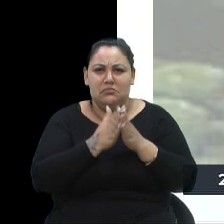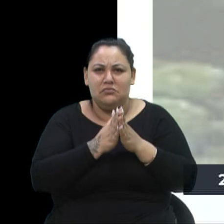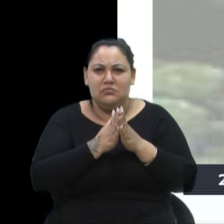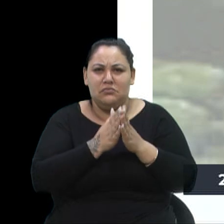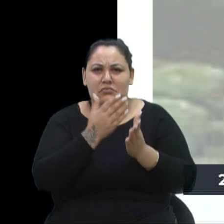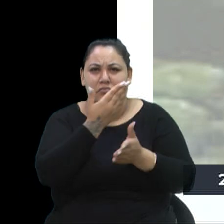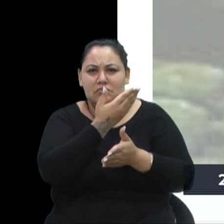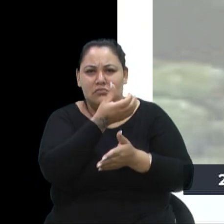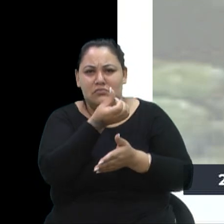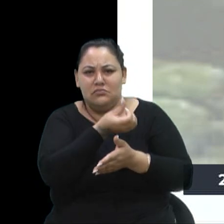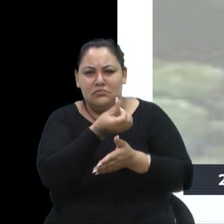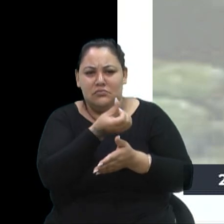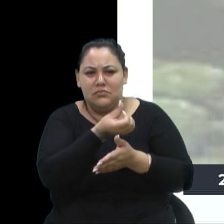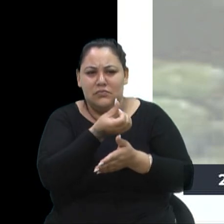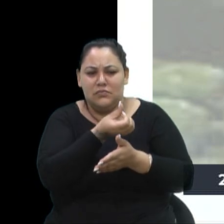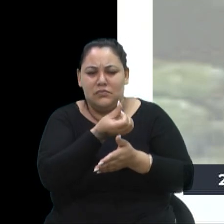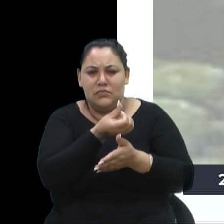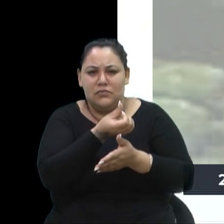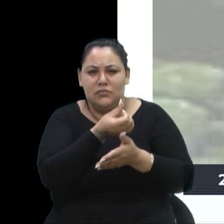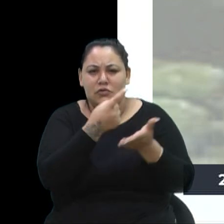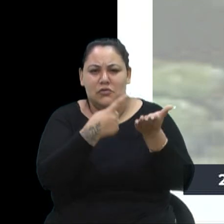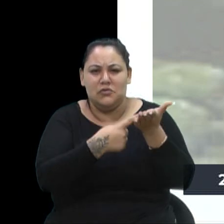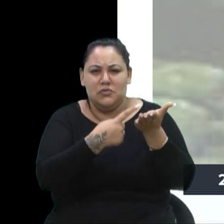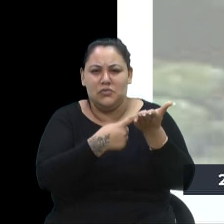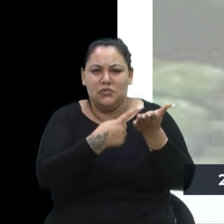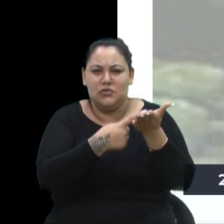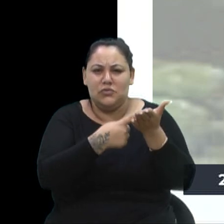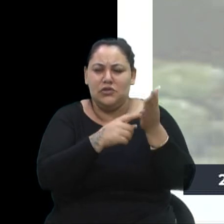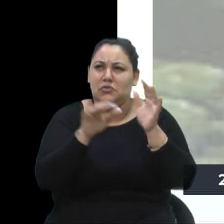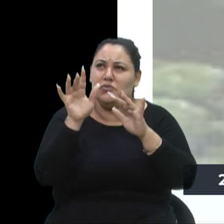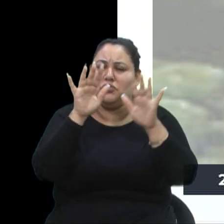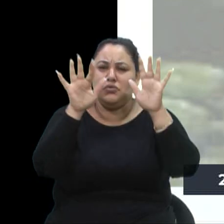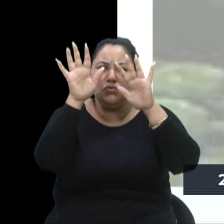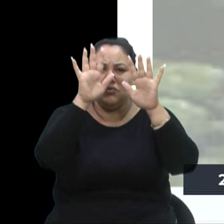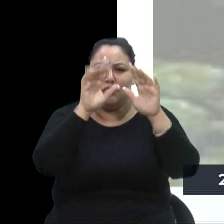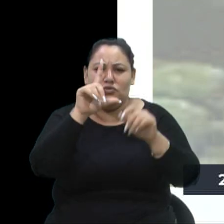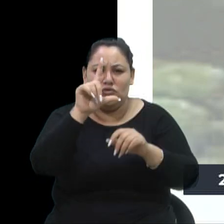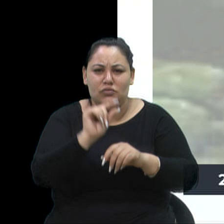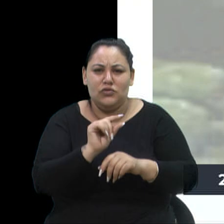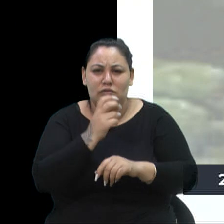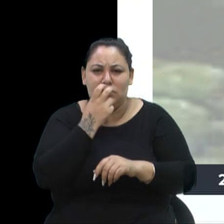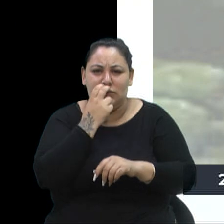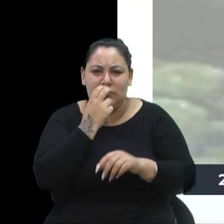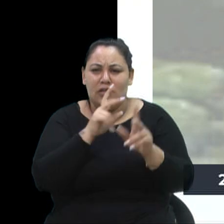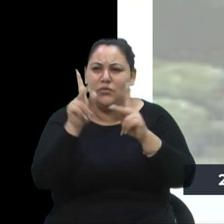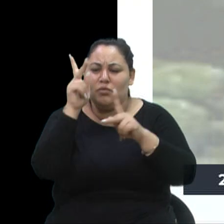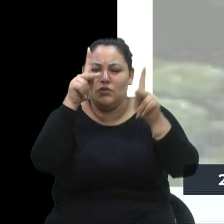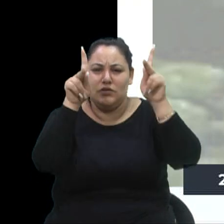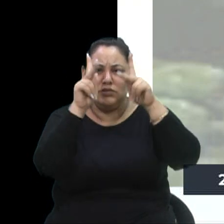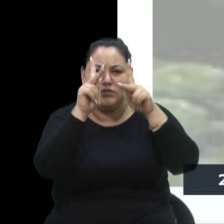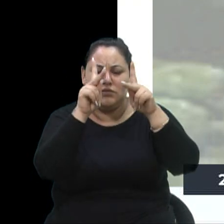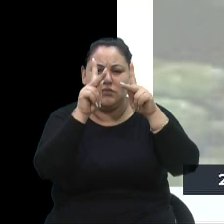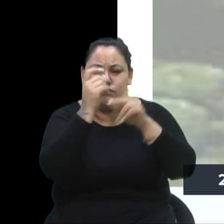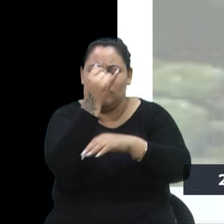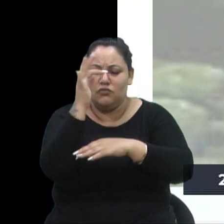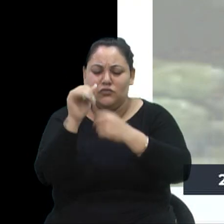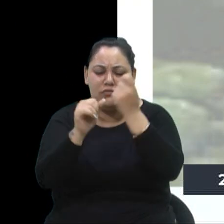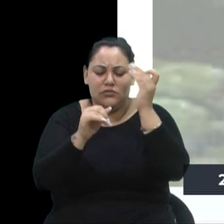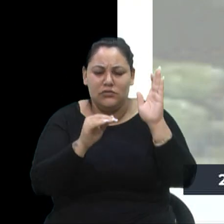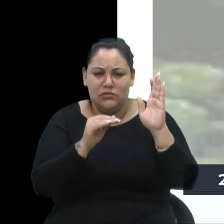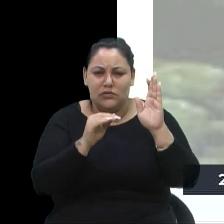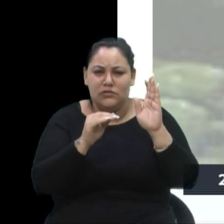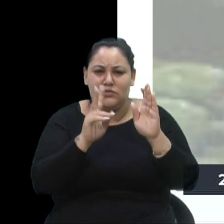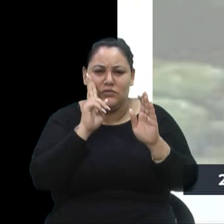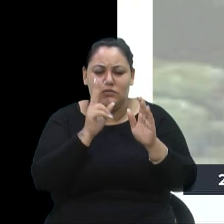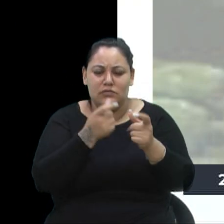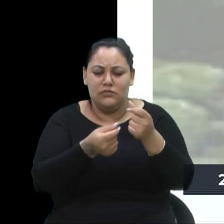os compromissos climáticos, entre eles reduzir as emissões, reduzir e reverter a perda florestal, alinhar o setor financeiro com o